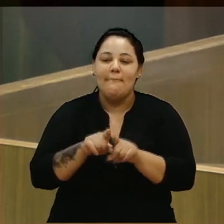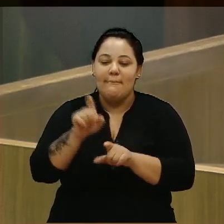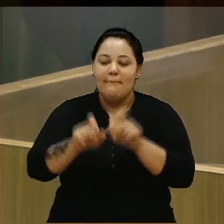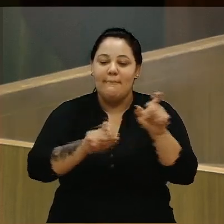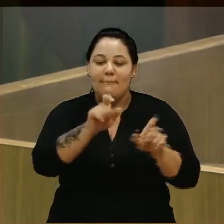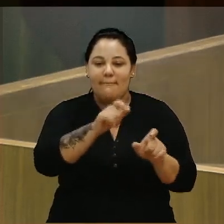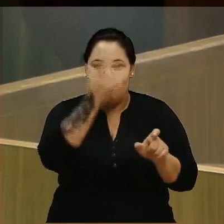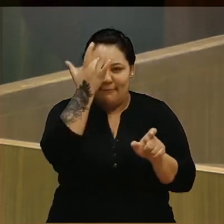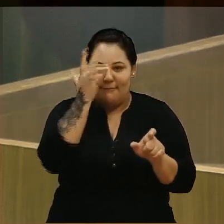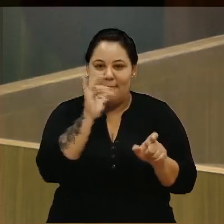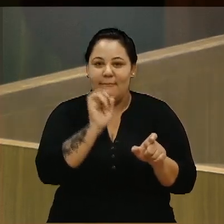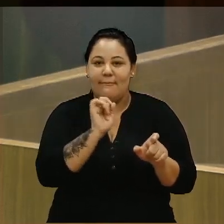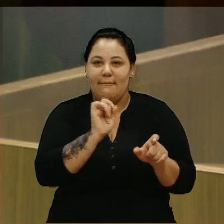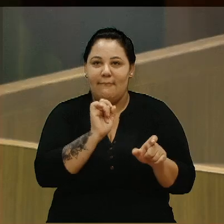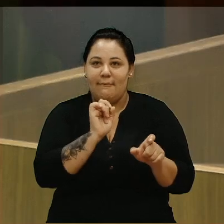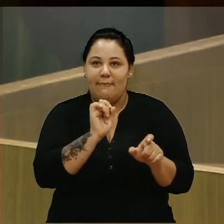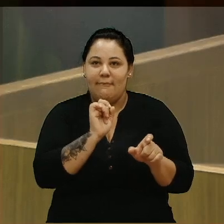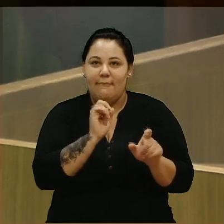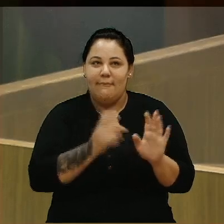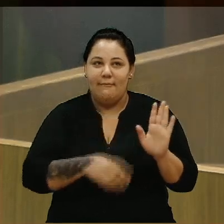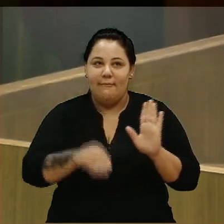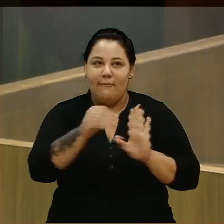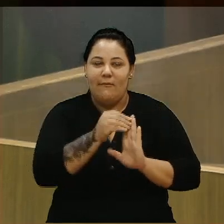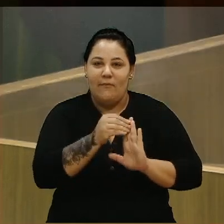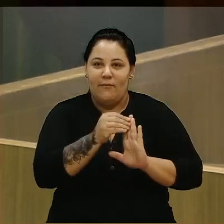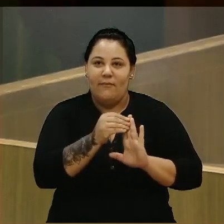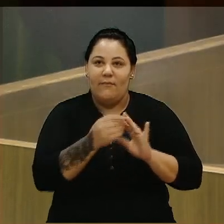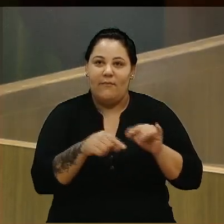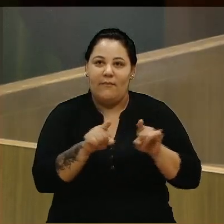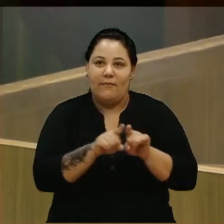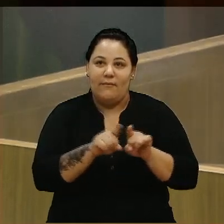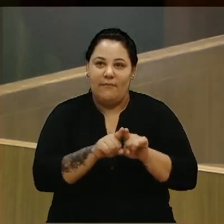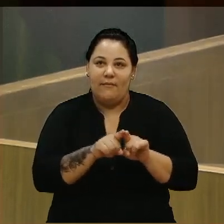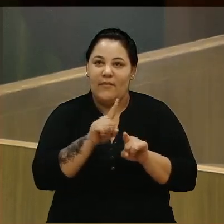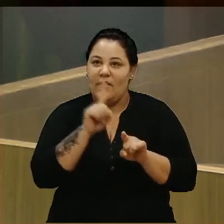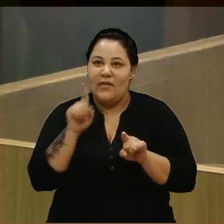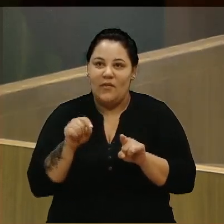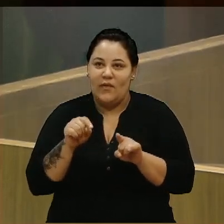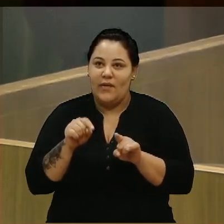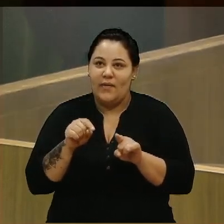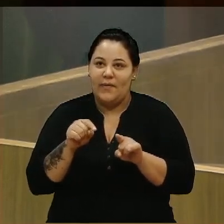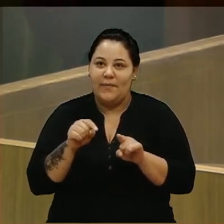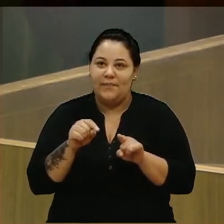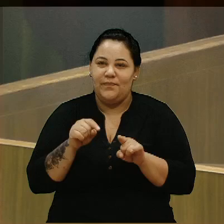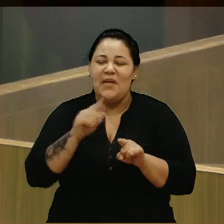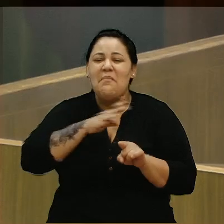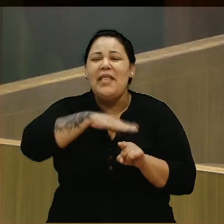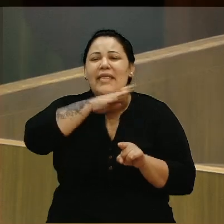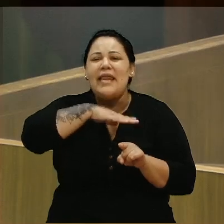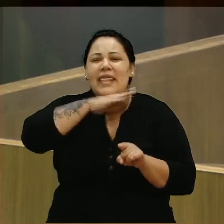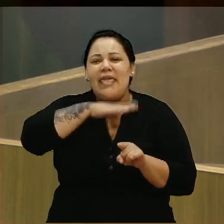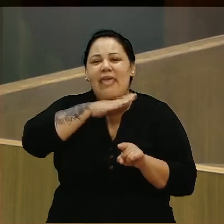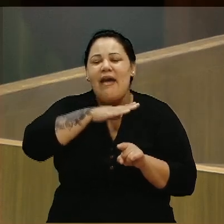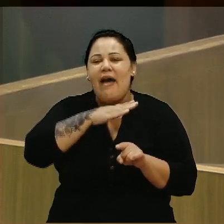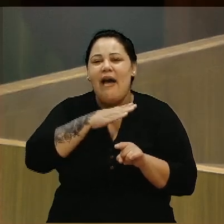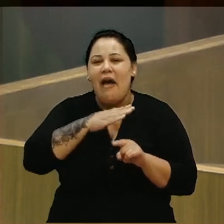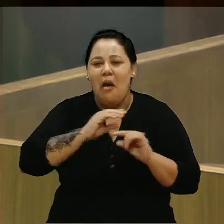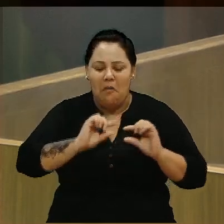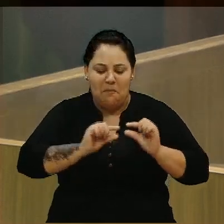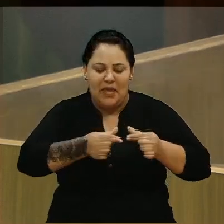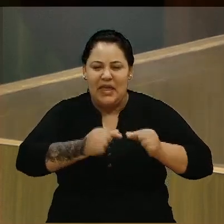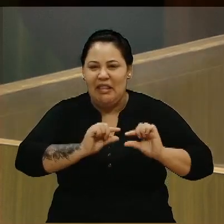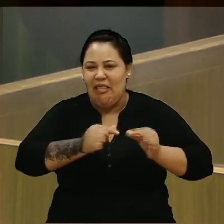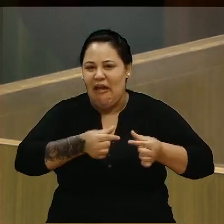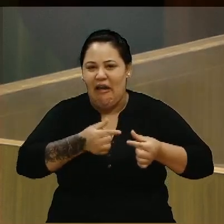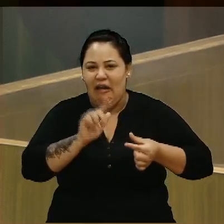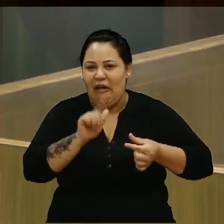colocar. Não é um lugar para levar pilha, não é isso. A gente sabe que isso tem logística reversa. Não